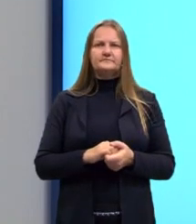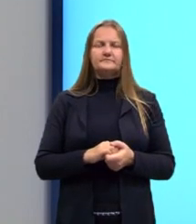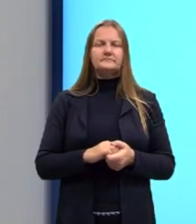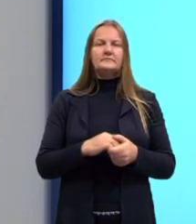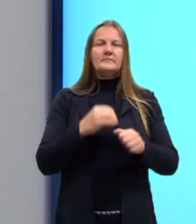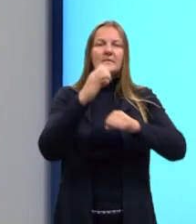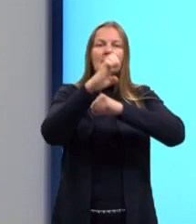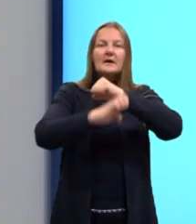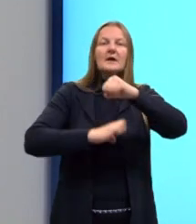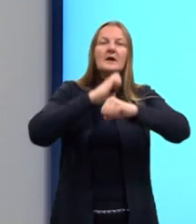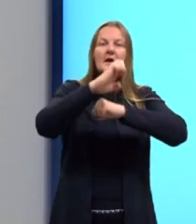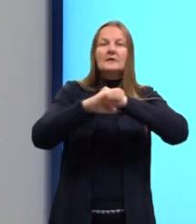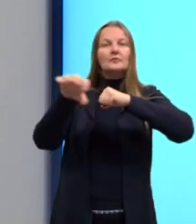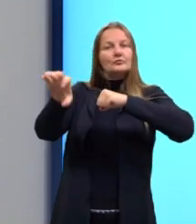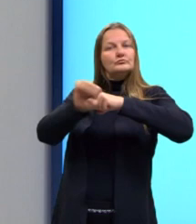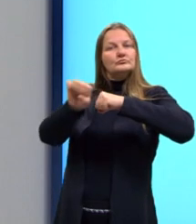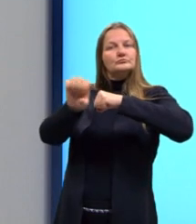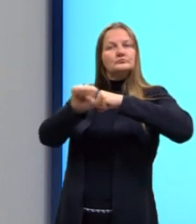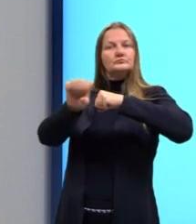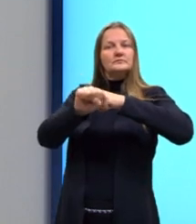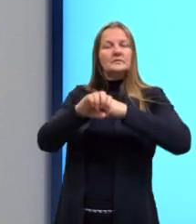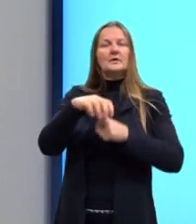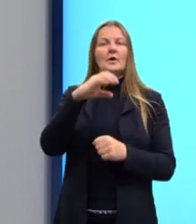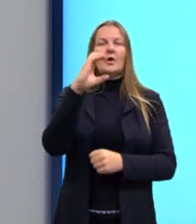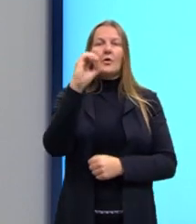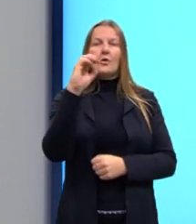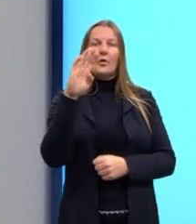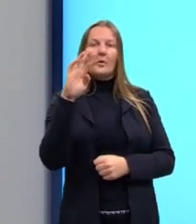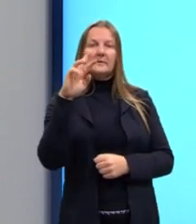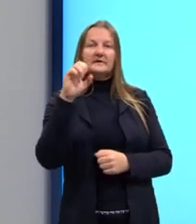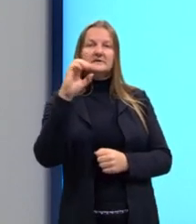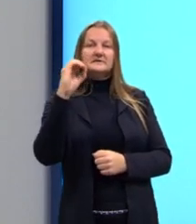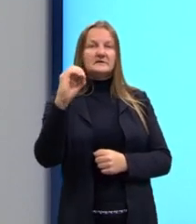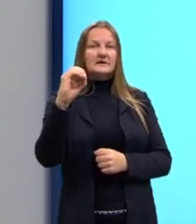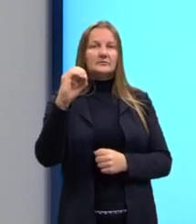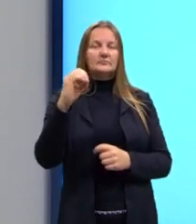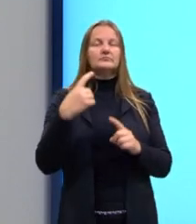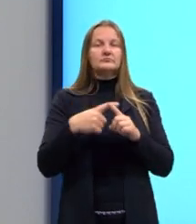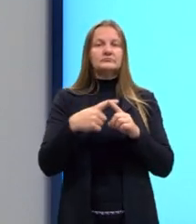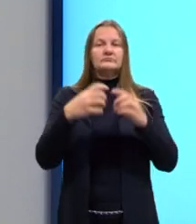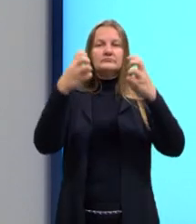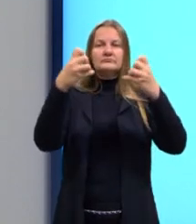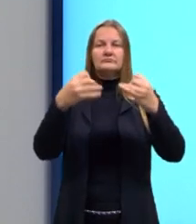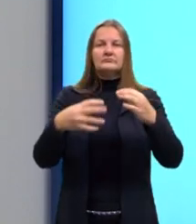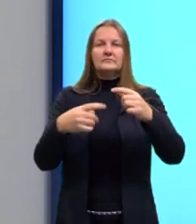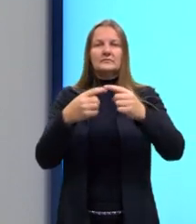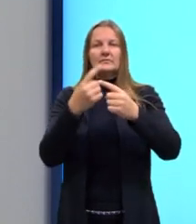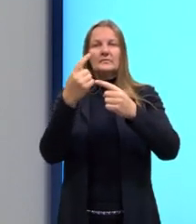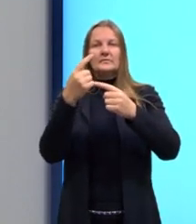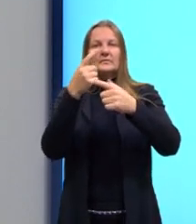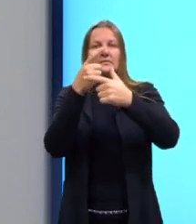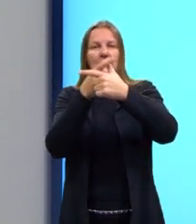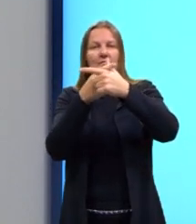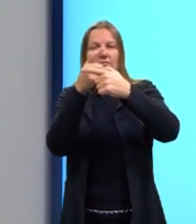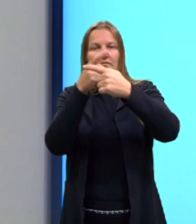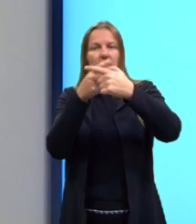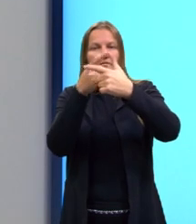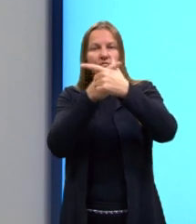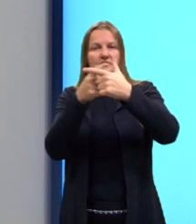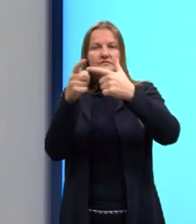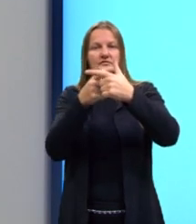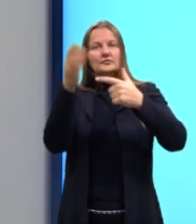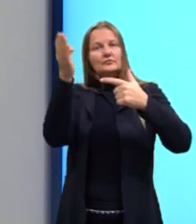do ganho de elétrons e ficando cobre zero e aí Traz a divisória o dividindo com a